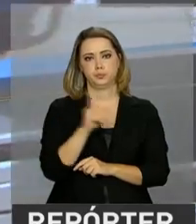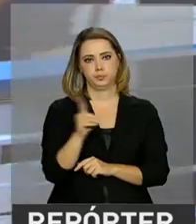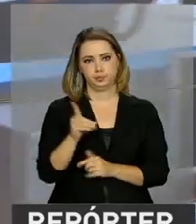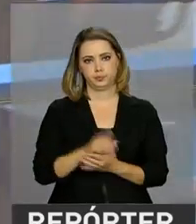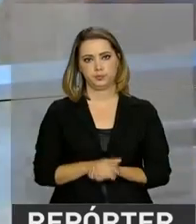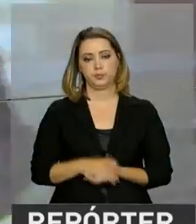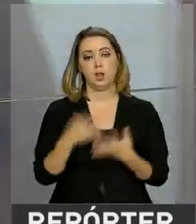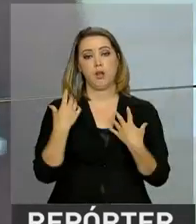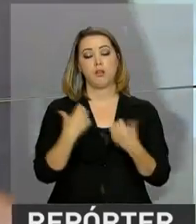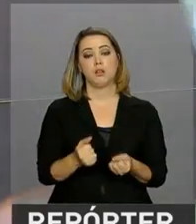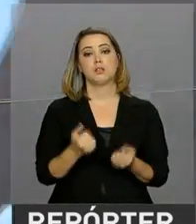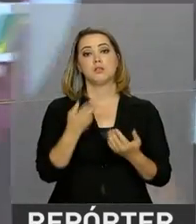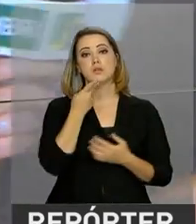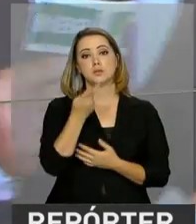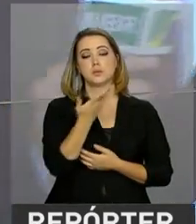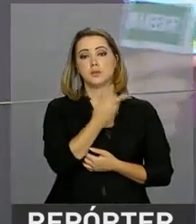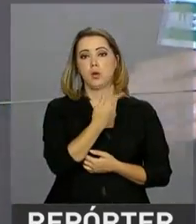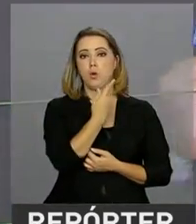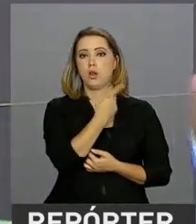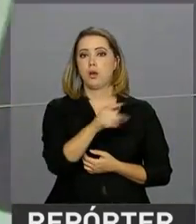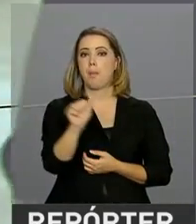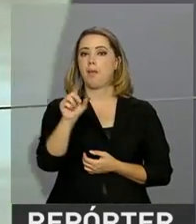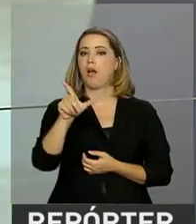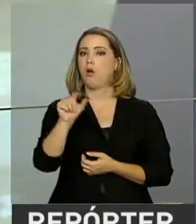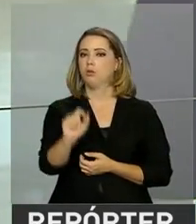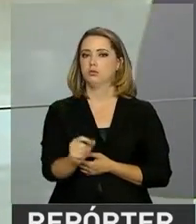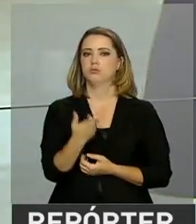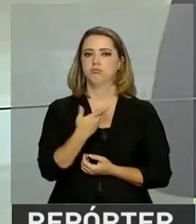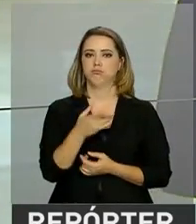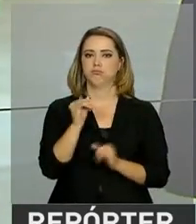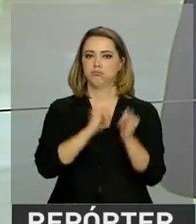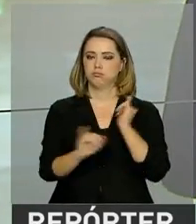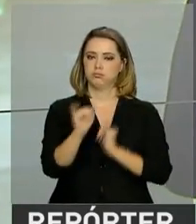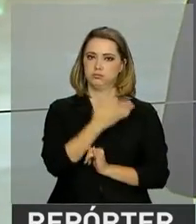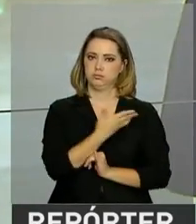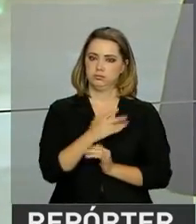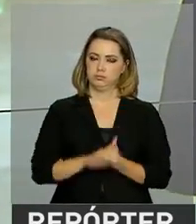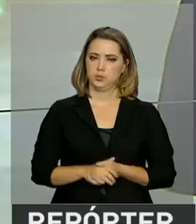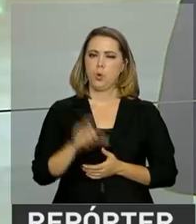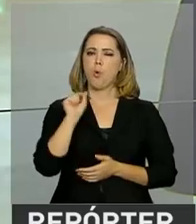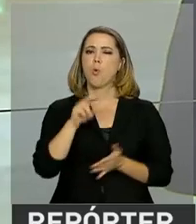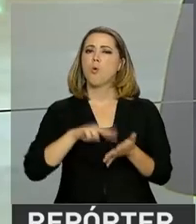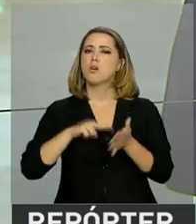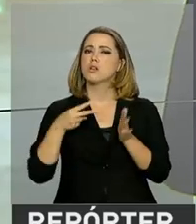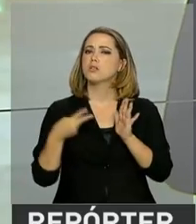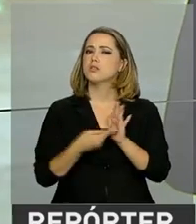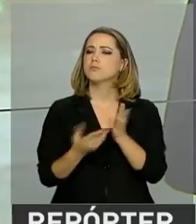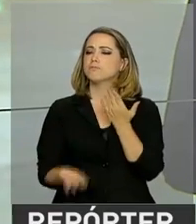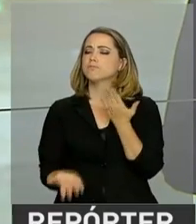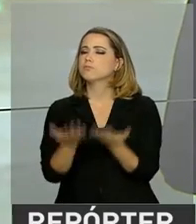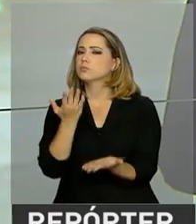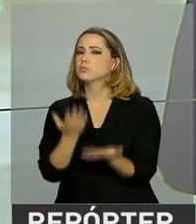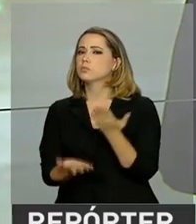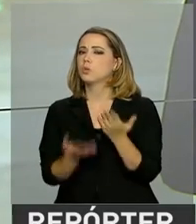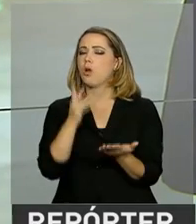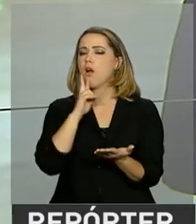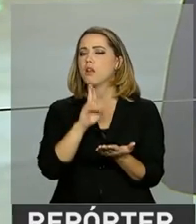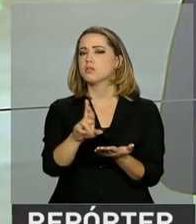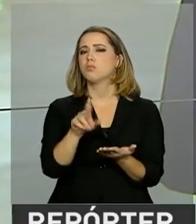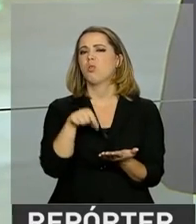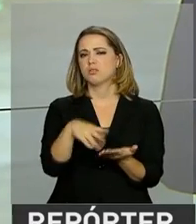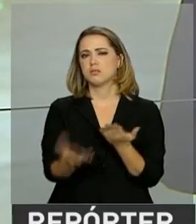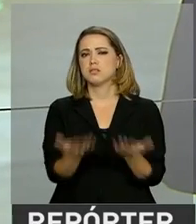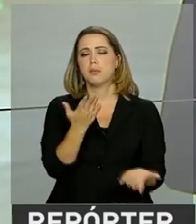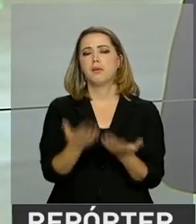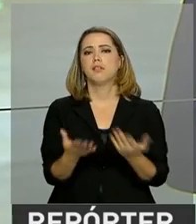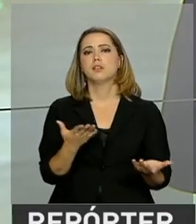sobre esse assunto nós vamos conversar ao vivo com o repórter Paulo L Sálvia Paulo O que significa o balanço o resultado da balança